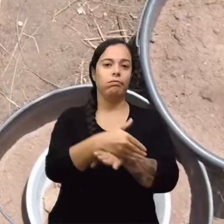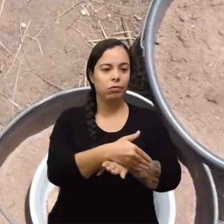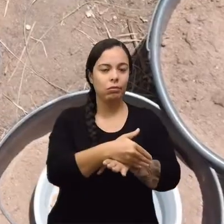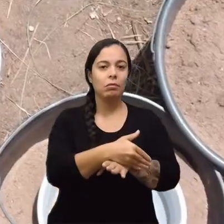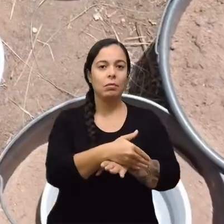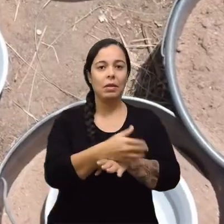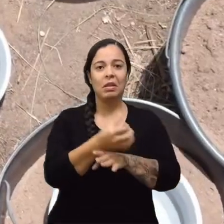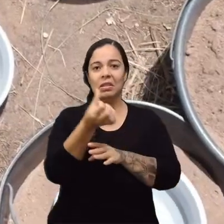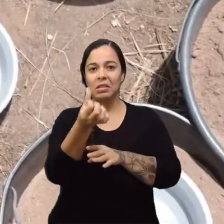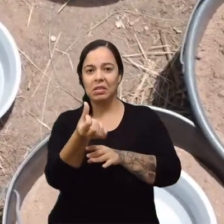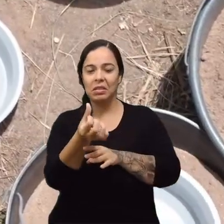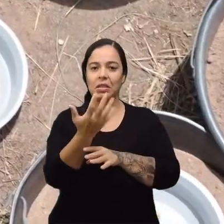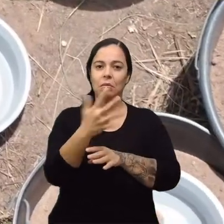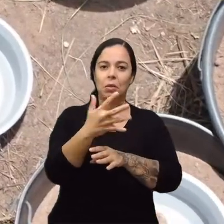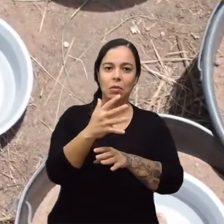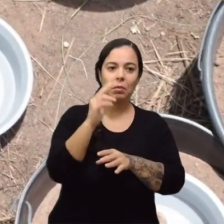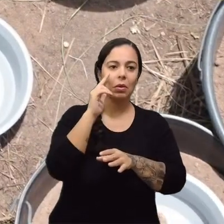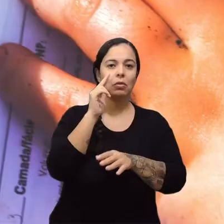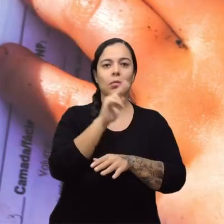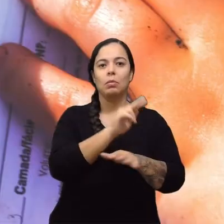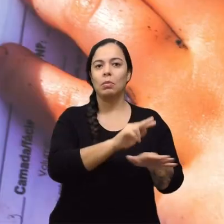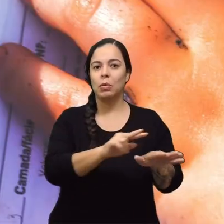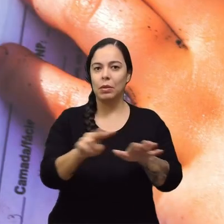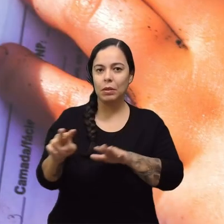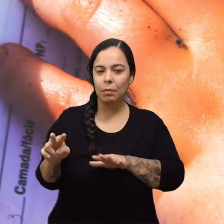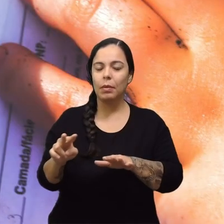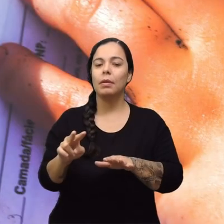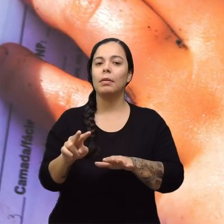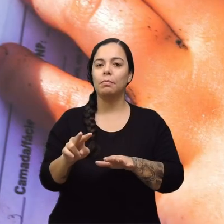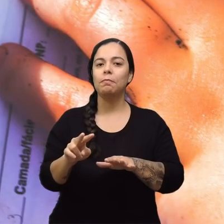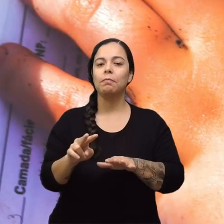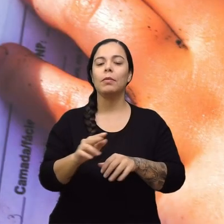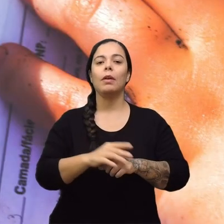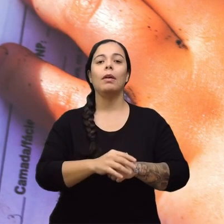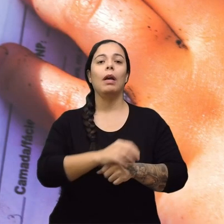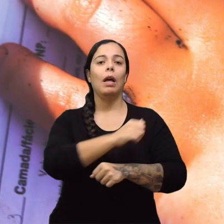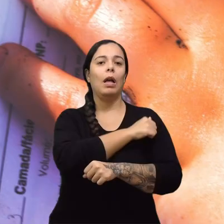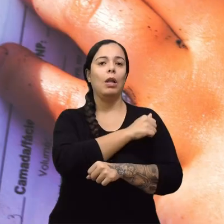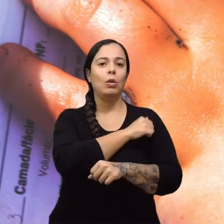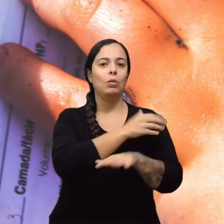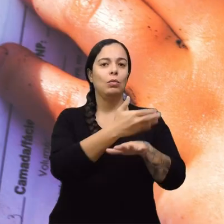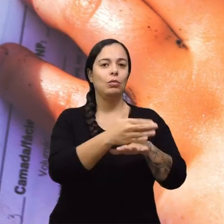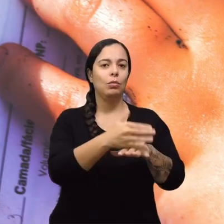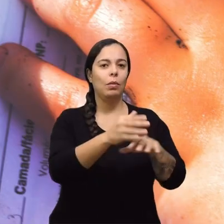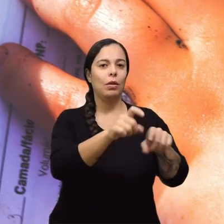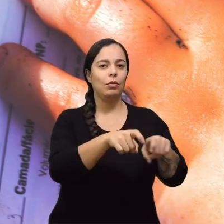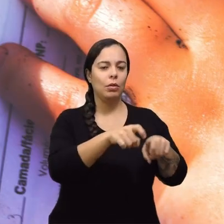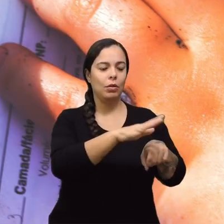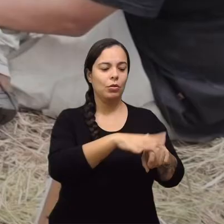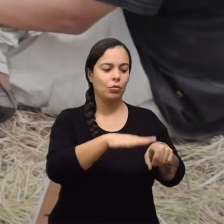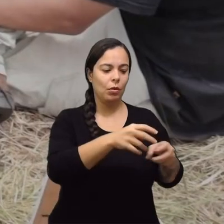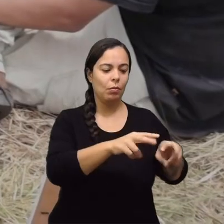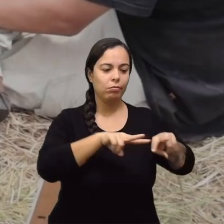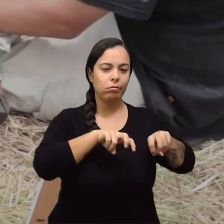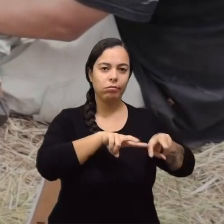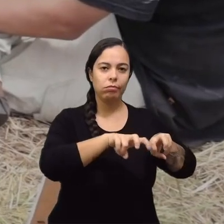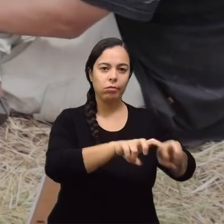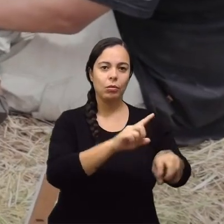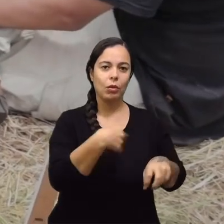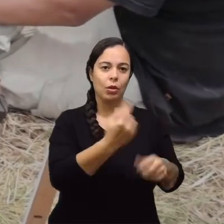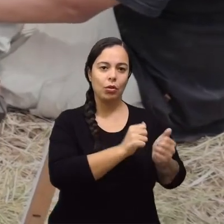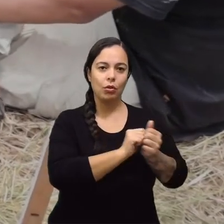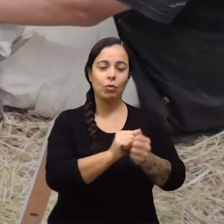por semana. Além dos alunos da disciplina de prática de campo 1 que estão trabalhando conosco, nós já recebemos também